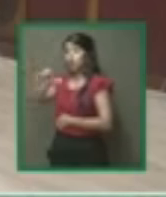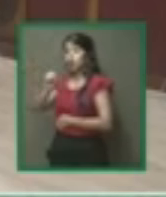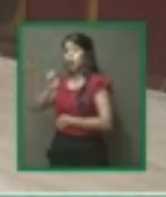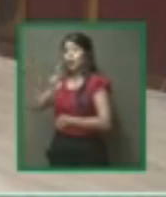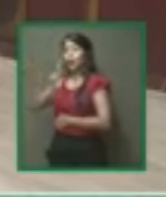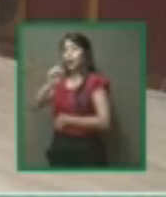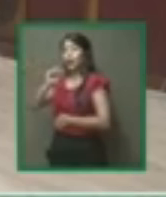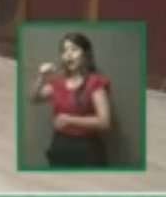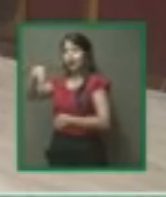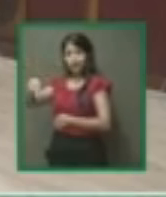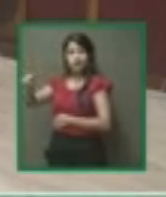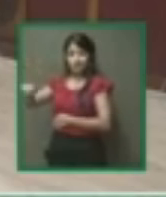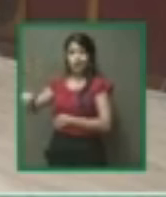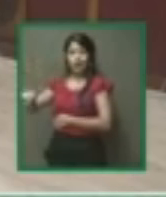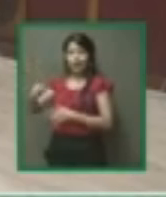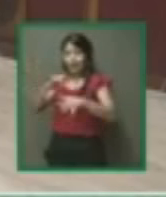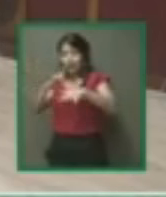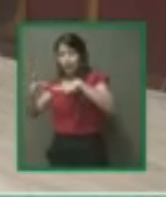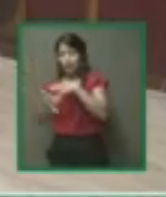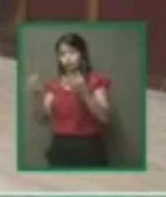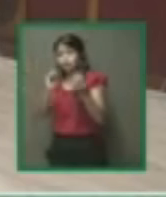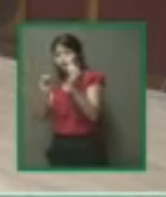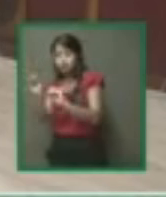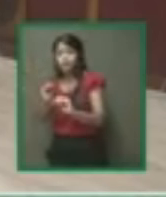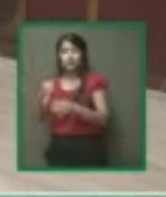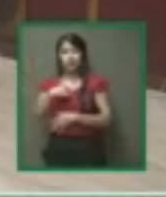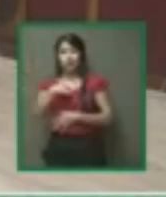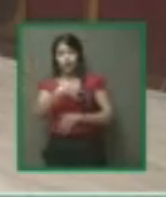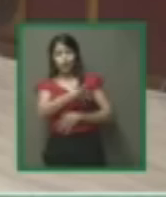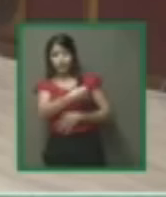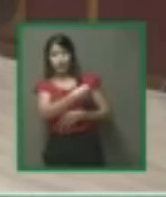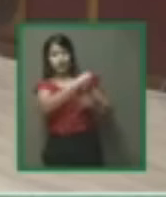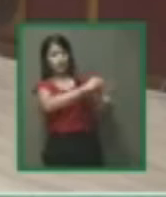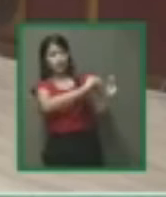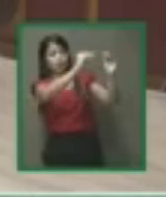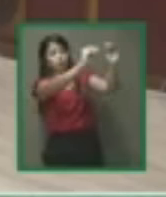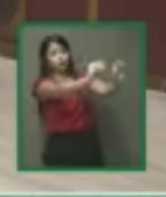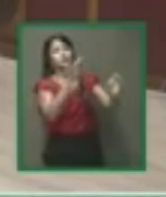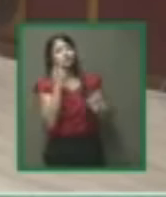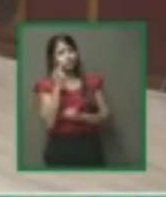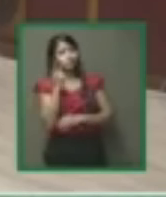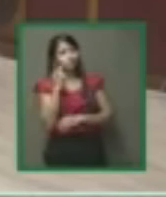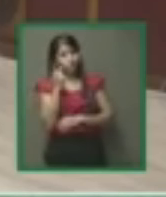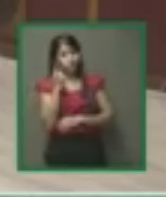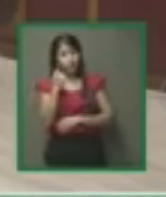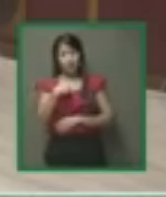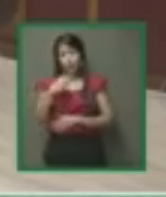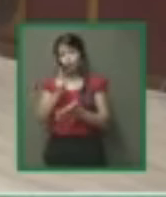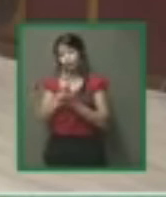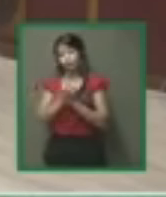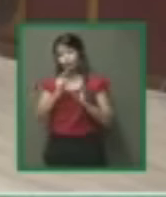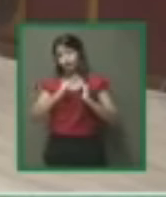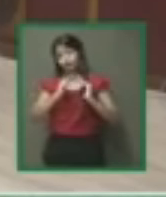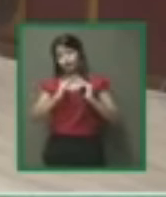redes sociais, eu tive que mandar minhas filhas para Fortaleza, para reduzir, inclusive, as minhas saídas de casa, para deixar e buscar